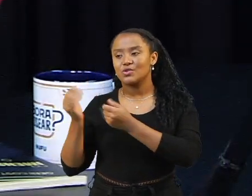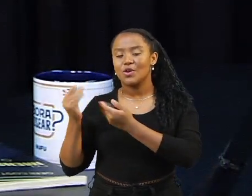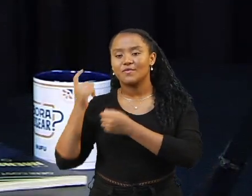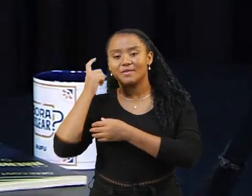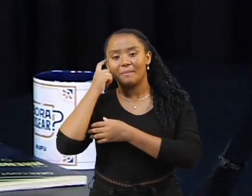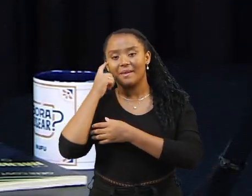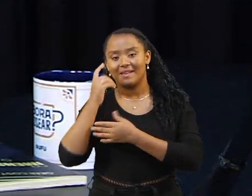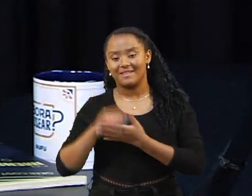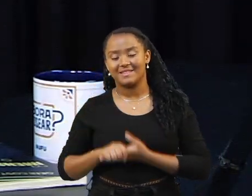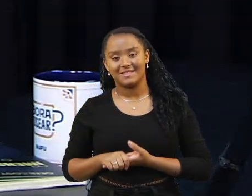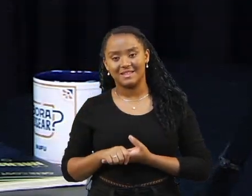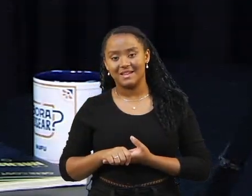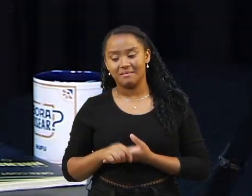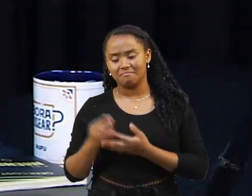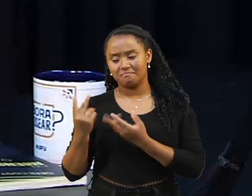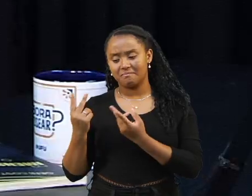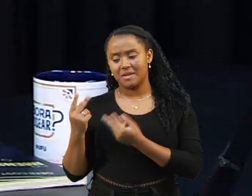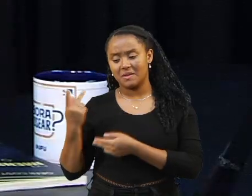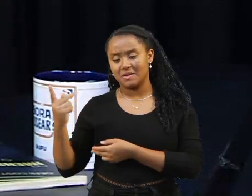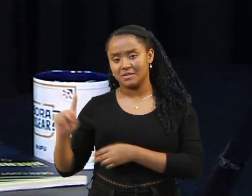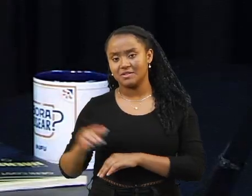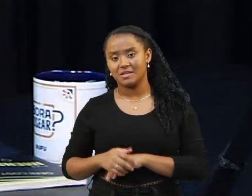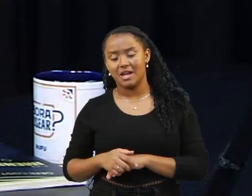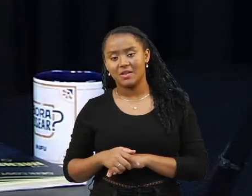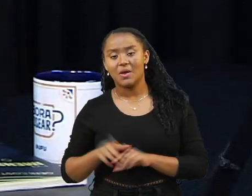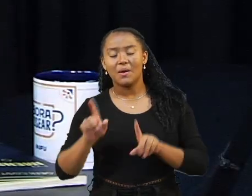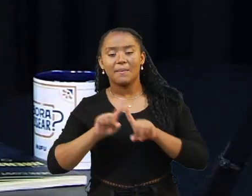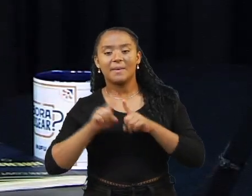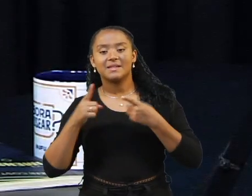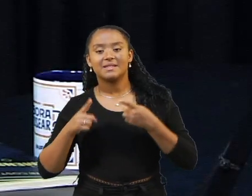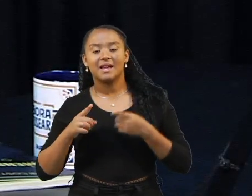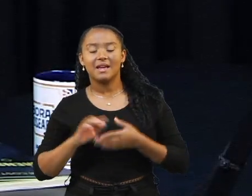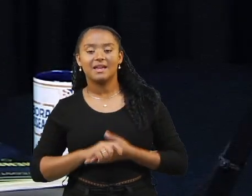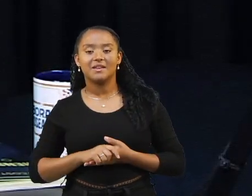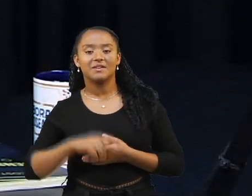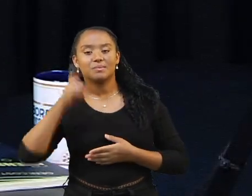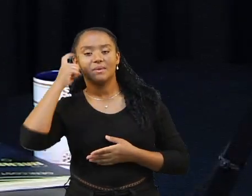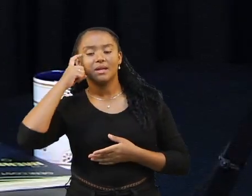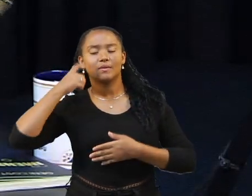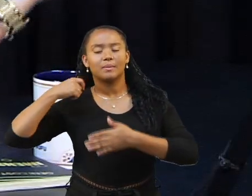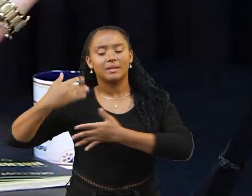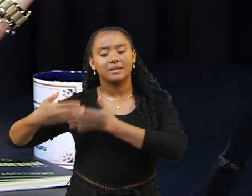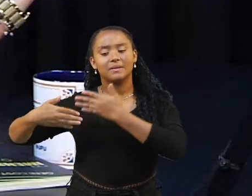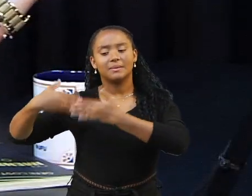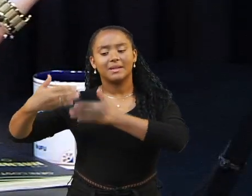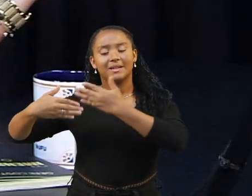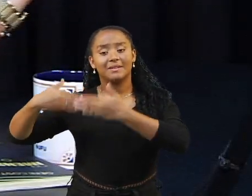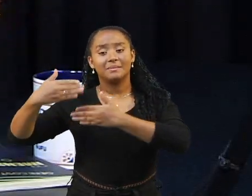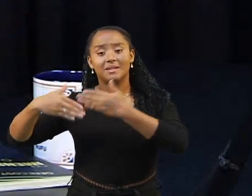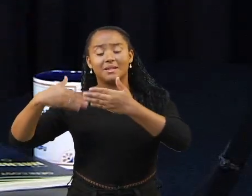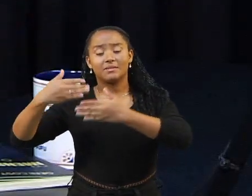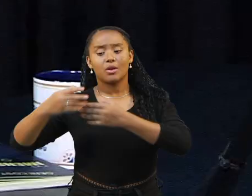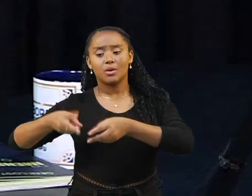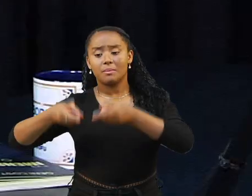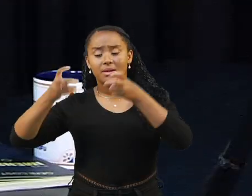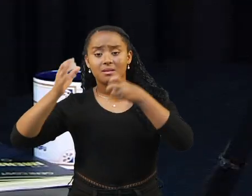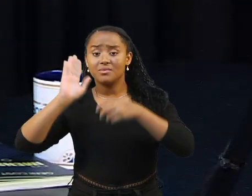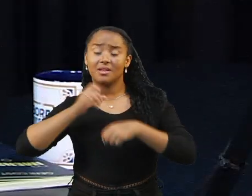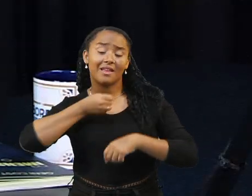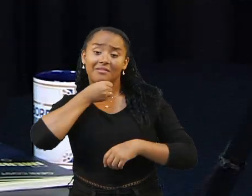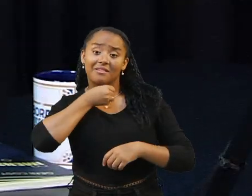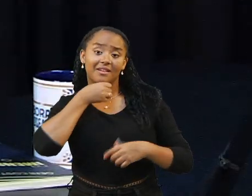ainda falta muito tempo. De repente a batata quente cai no seu colo, ou cai no colo do seu vizinho, ou cai no colo do seu amigo, e